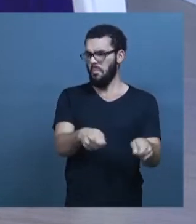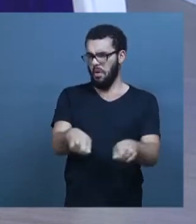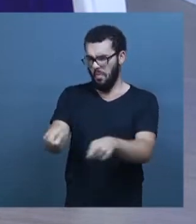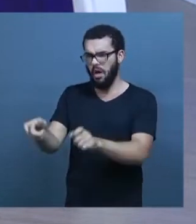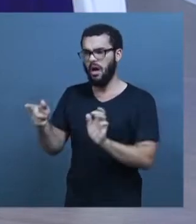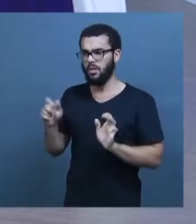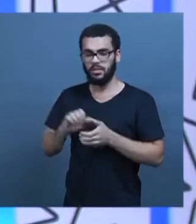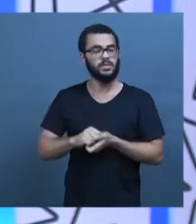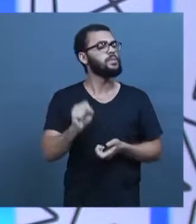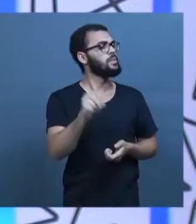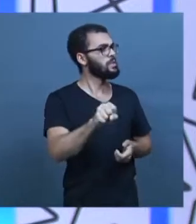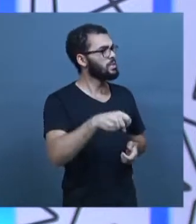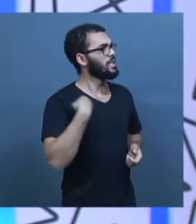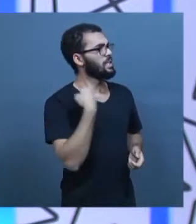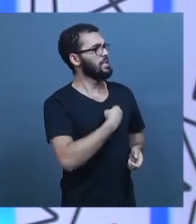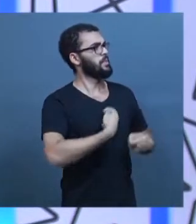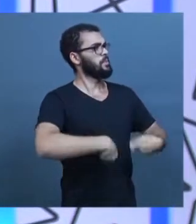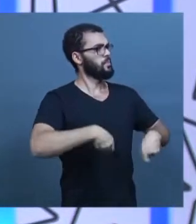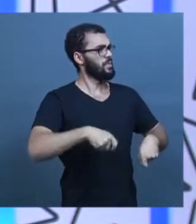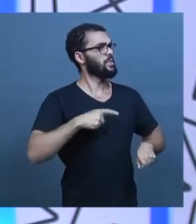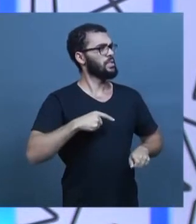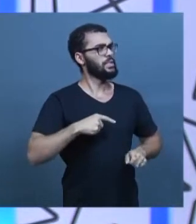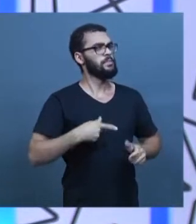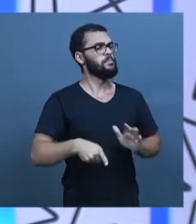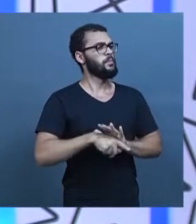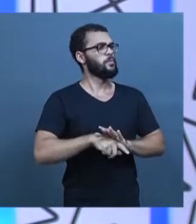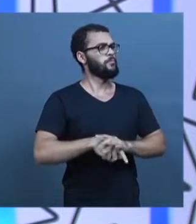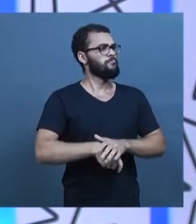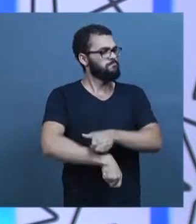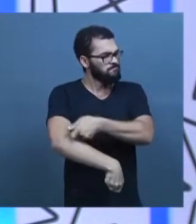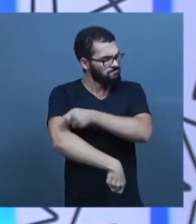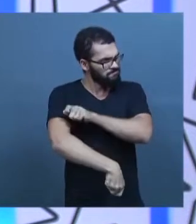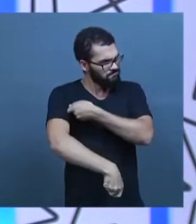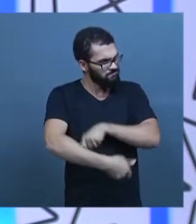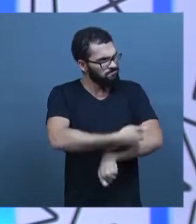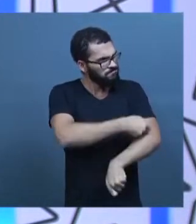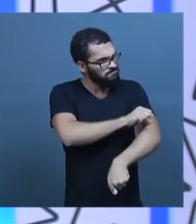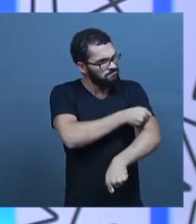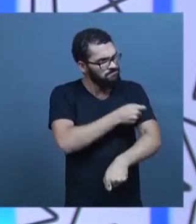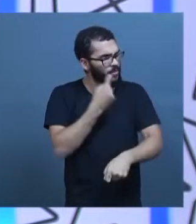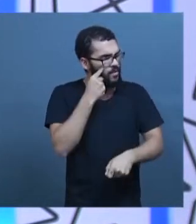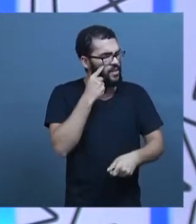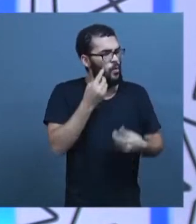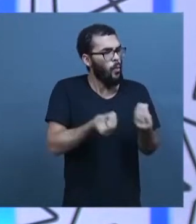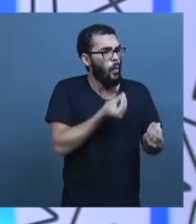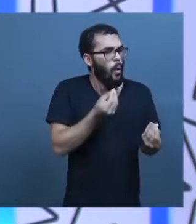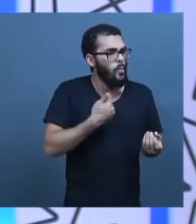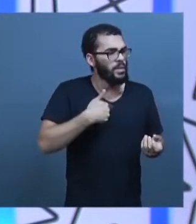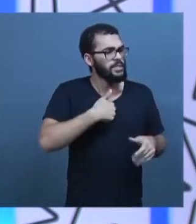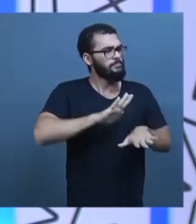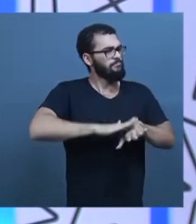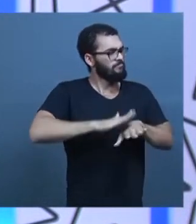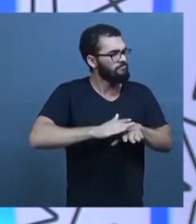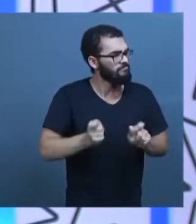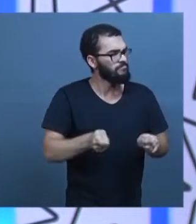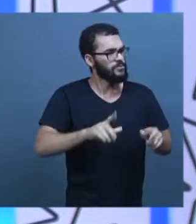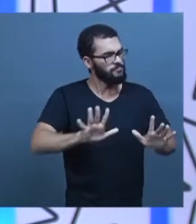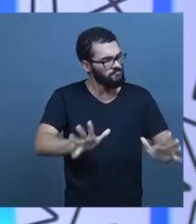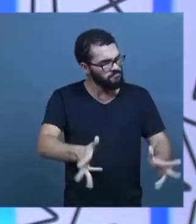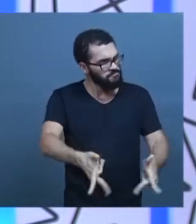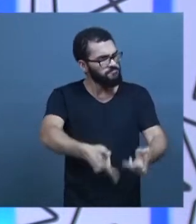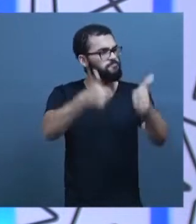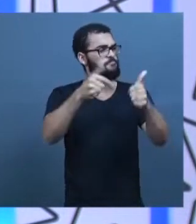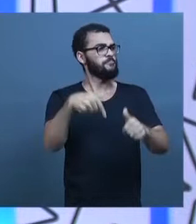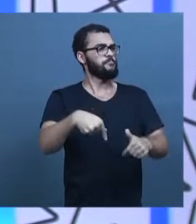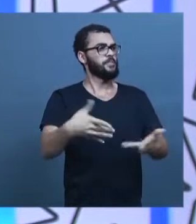enfrentar, encarar, né, um cenário de crise com possíveis propostas que nós podemos aí